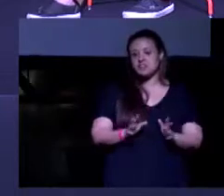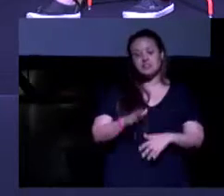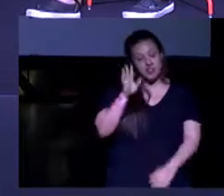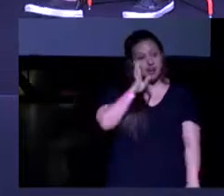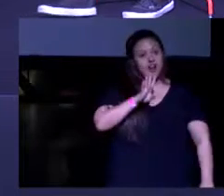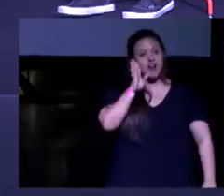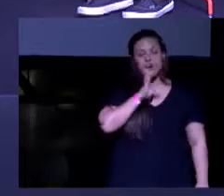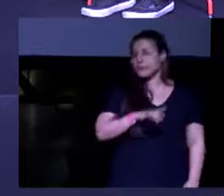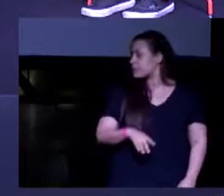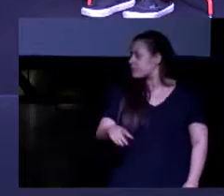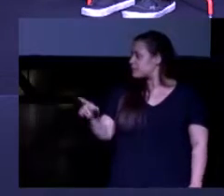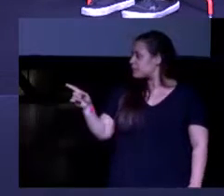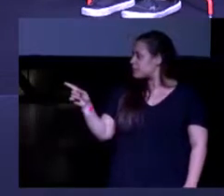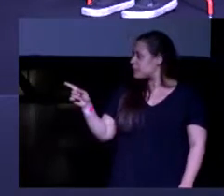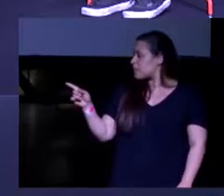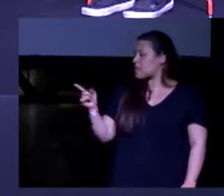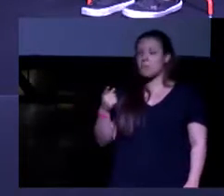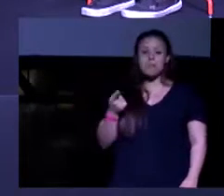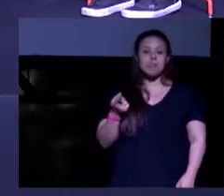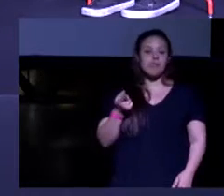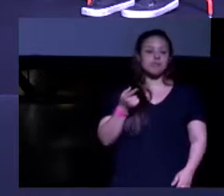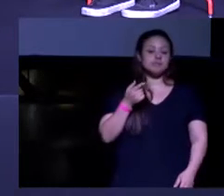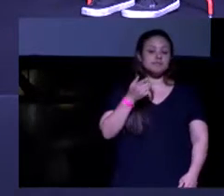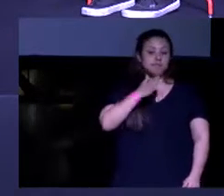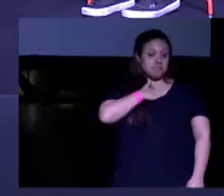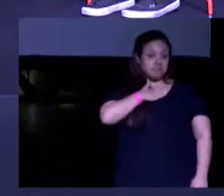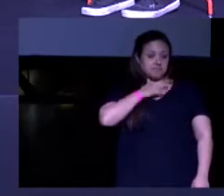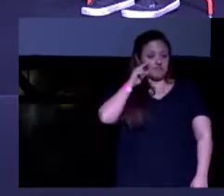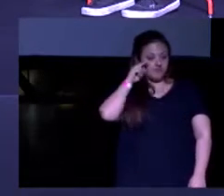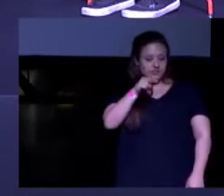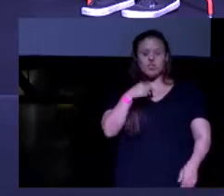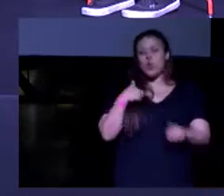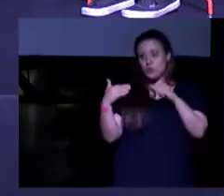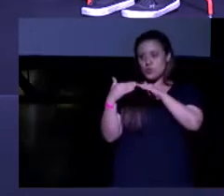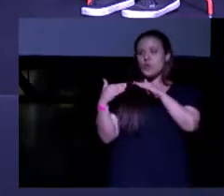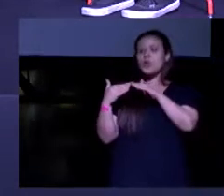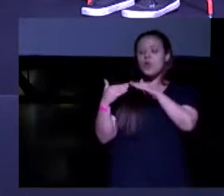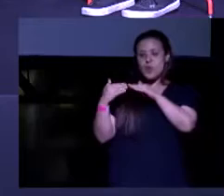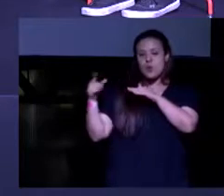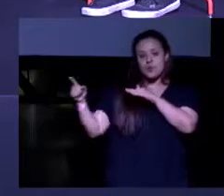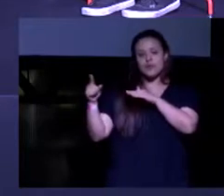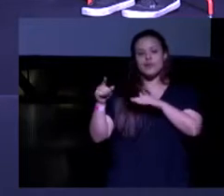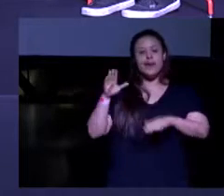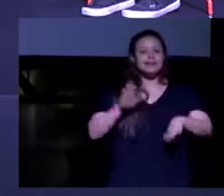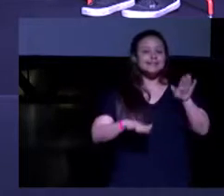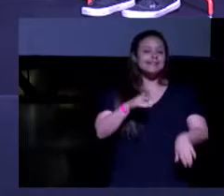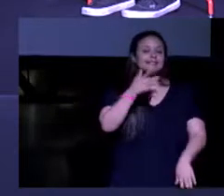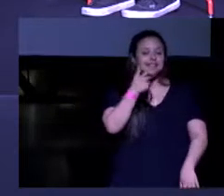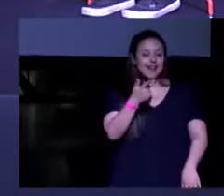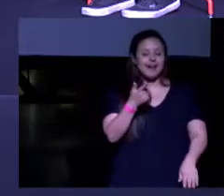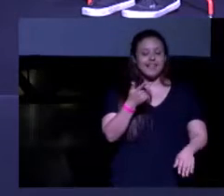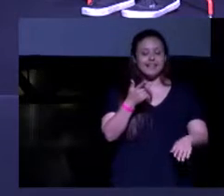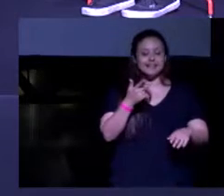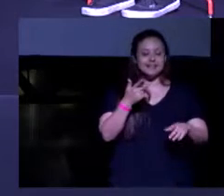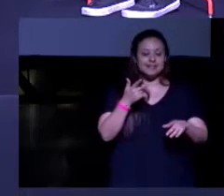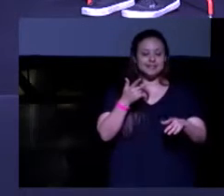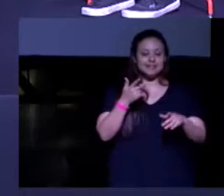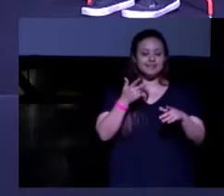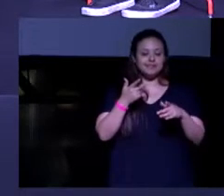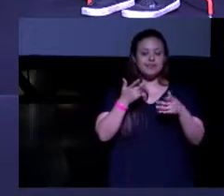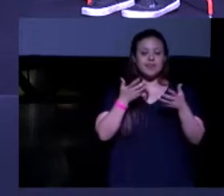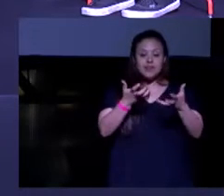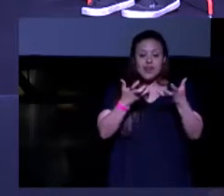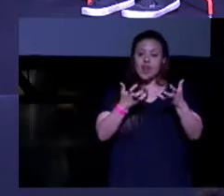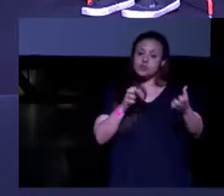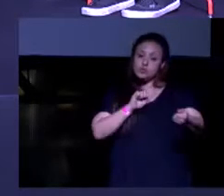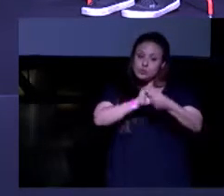No meu olhar, eu acho que também concordo muito. E eu acho que o engajamento, às vezes as pessoas falam, engajamento, uma coisa super complicada. É tipo